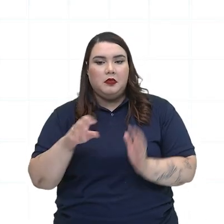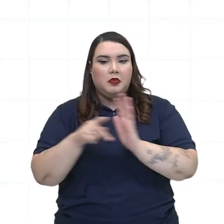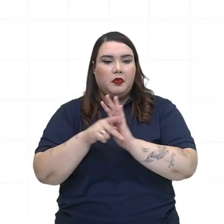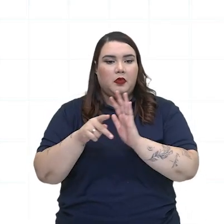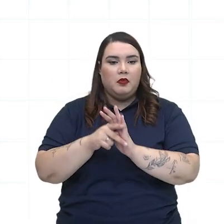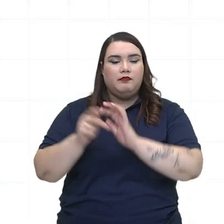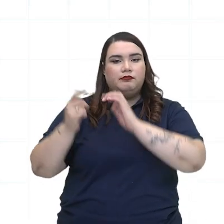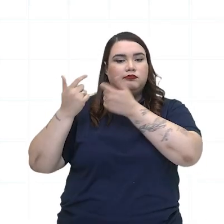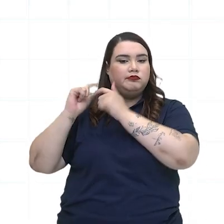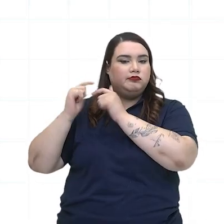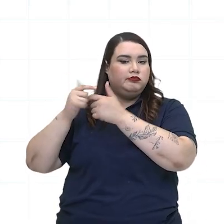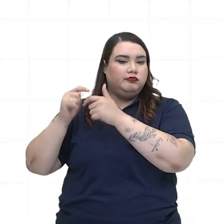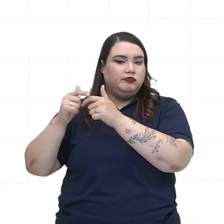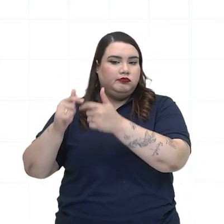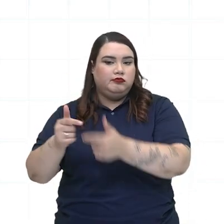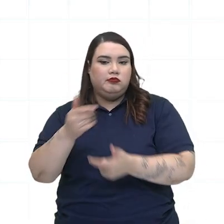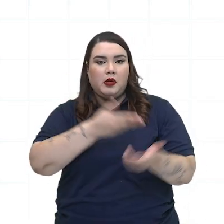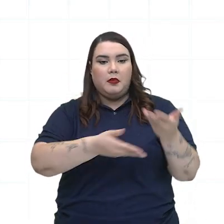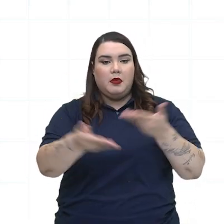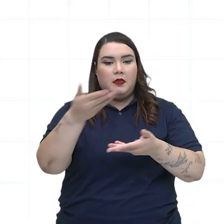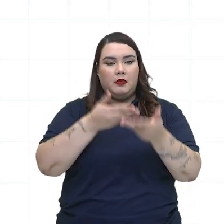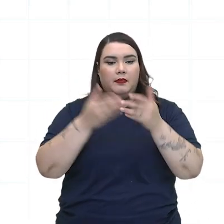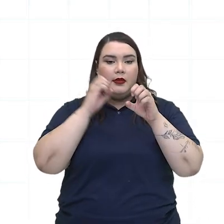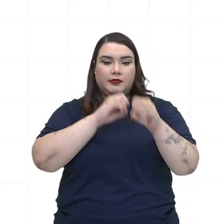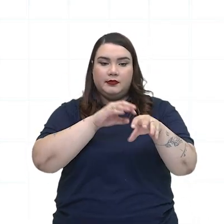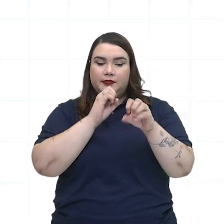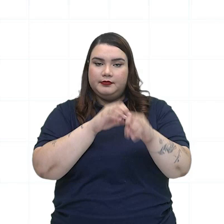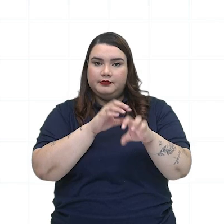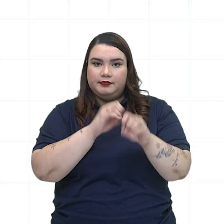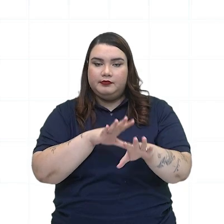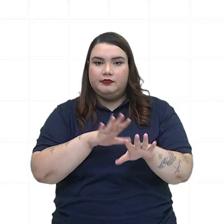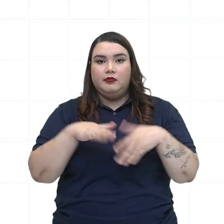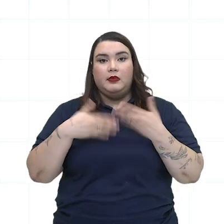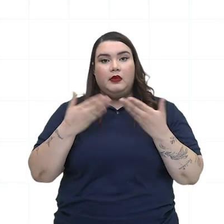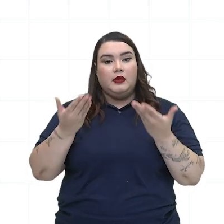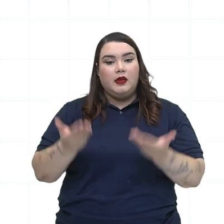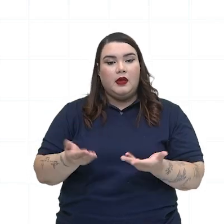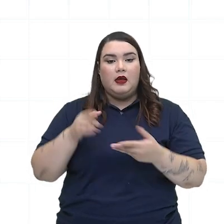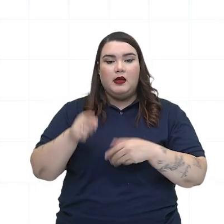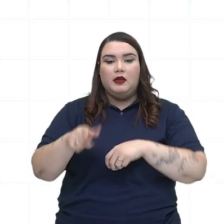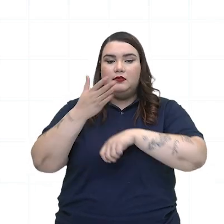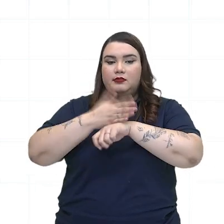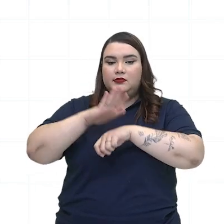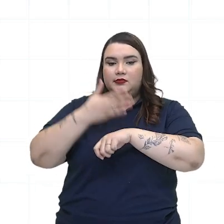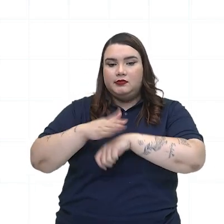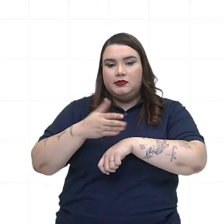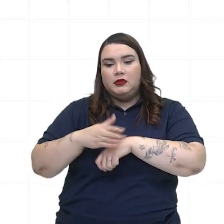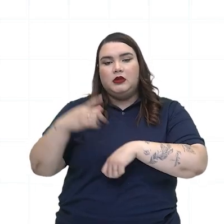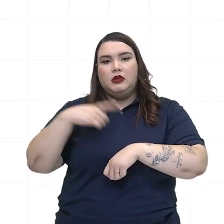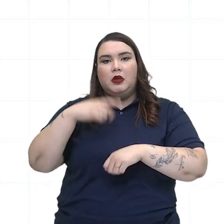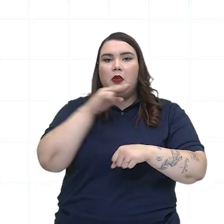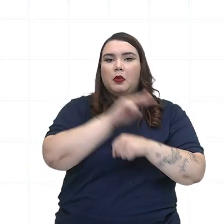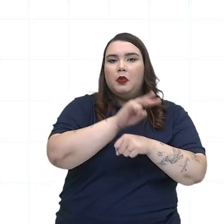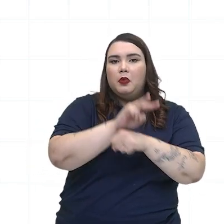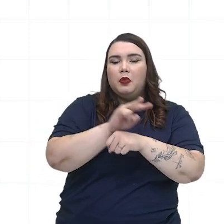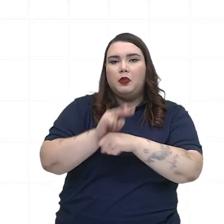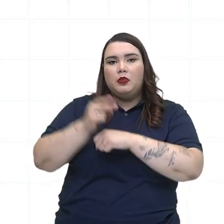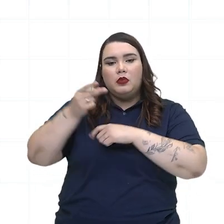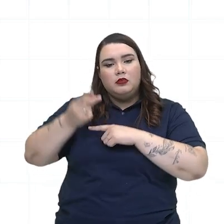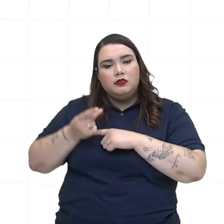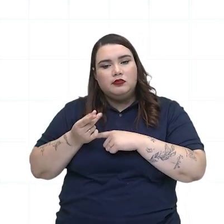são compartilhadas e ensinadas. Assim, essas práticas se tornam mecanismos